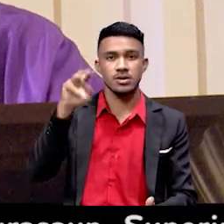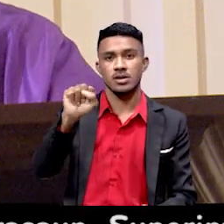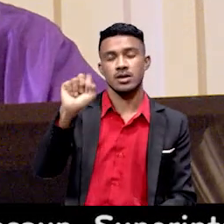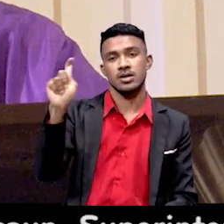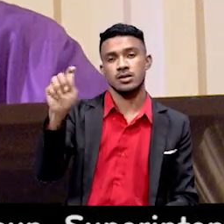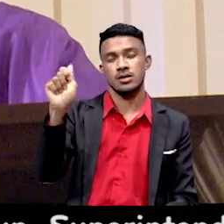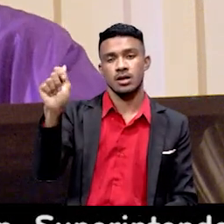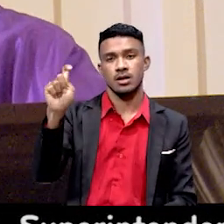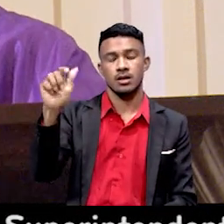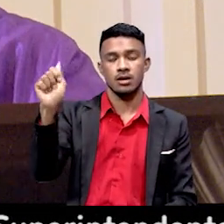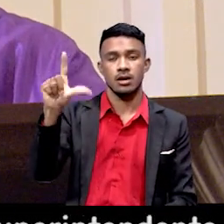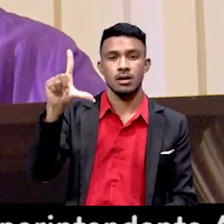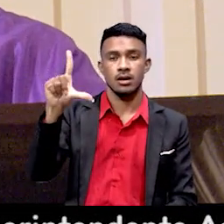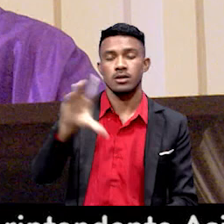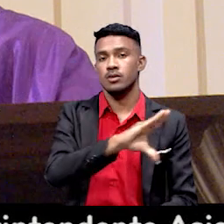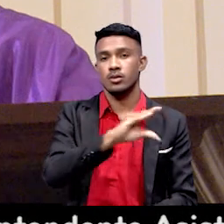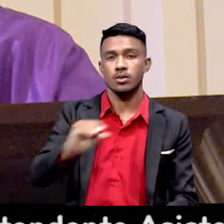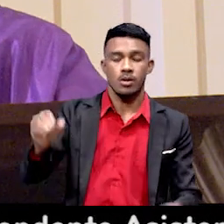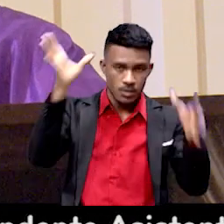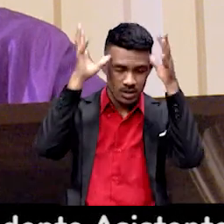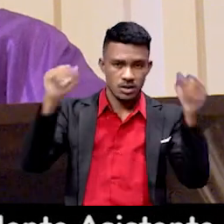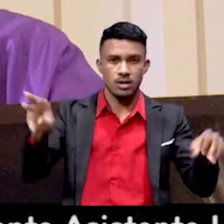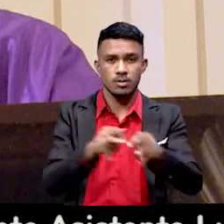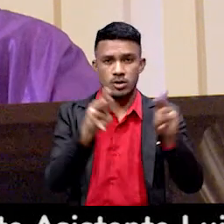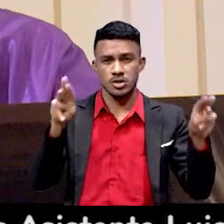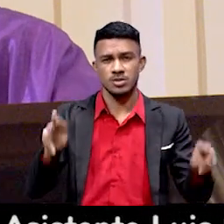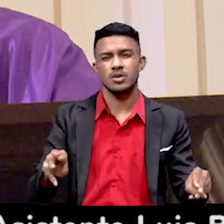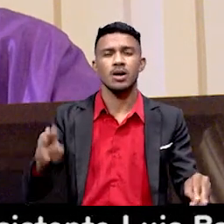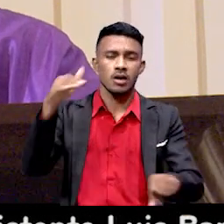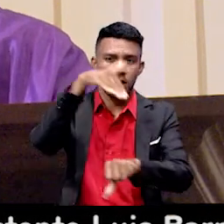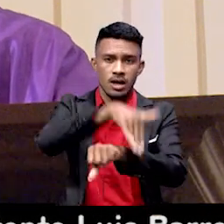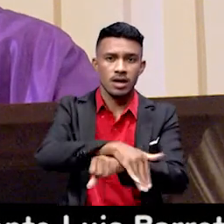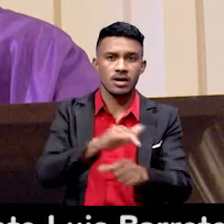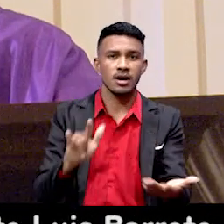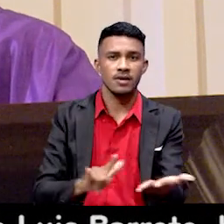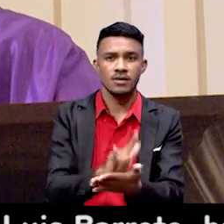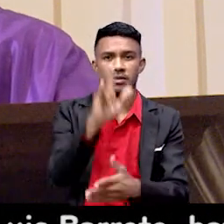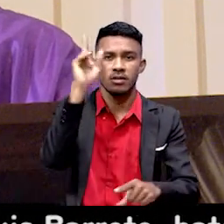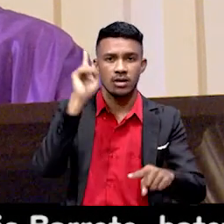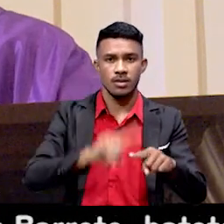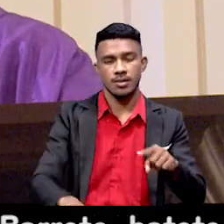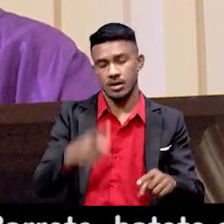ba presidente município, den kata, o Kalan, avião, la vele, tamba,